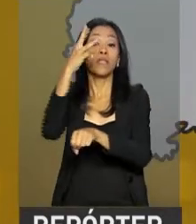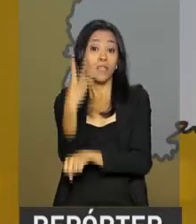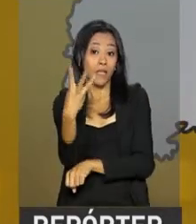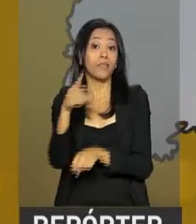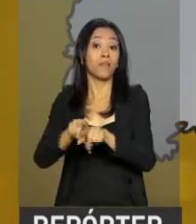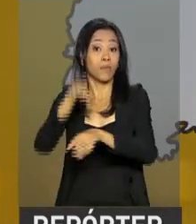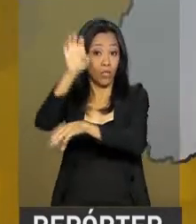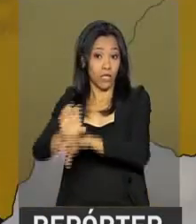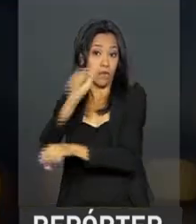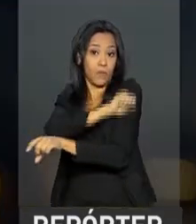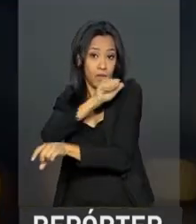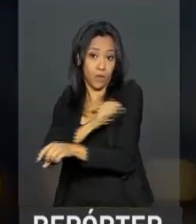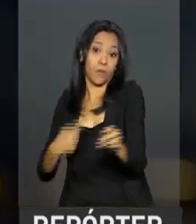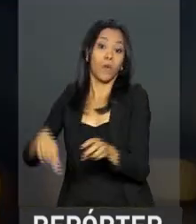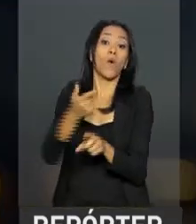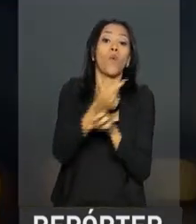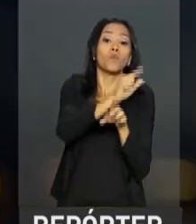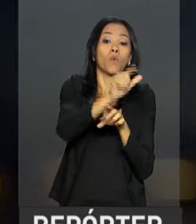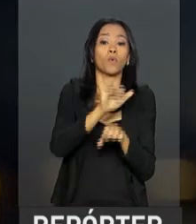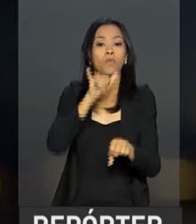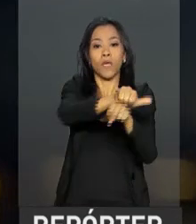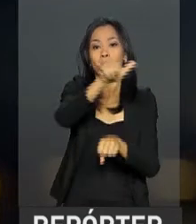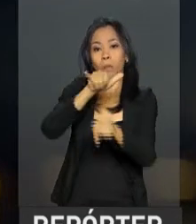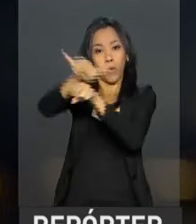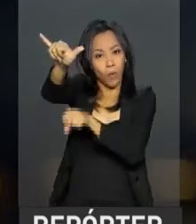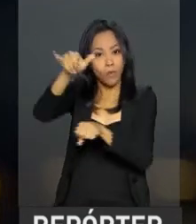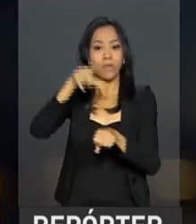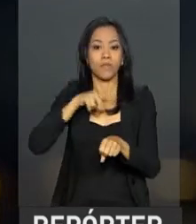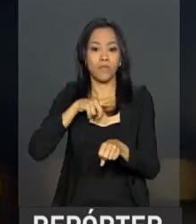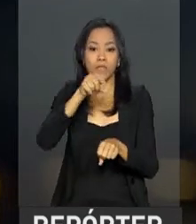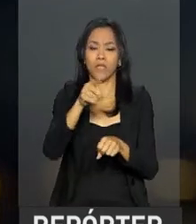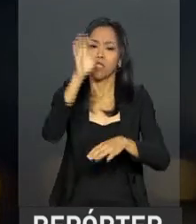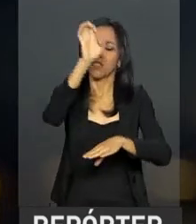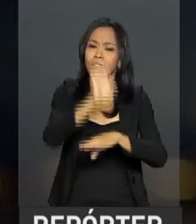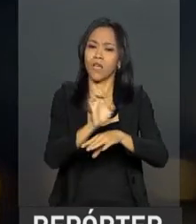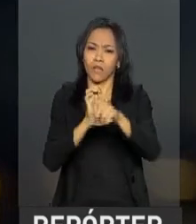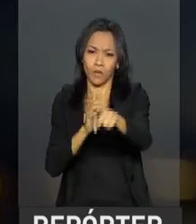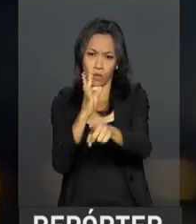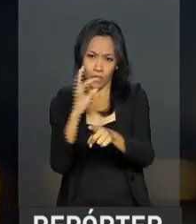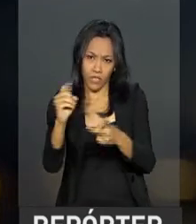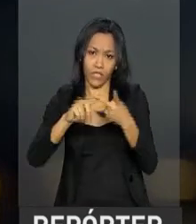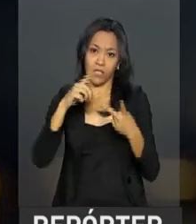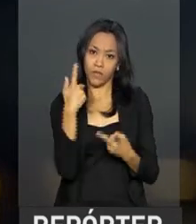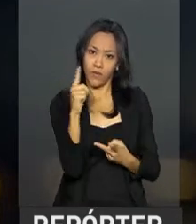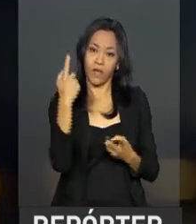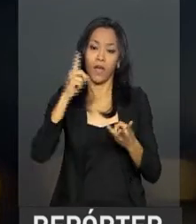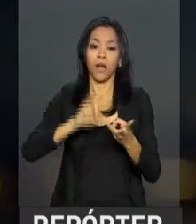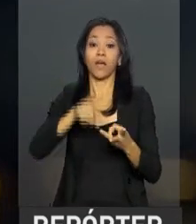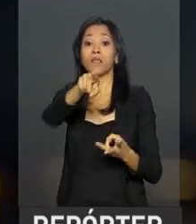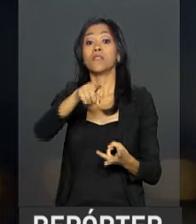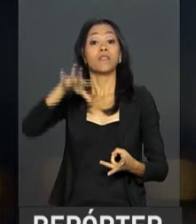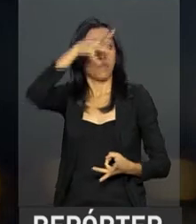janeiro já os demais aeroportos estão distribuídos entre os estados de tocantins goiás mato grosso